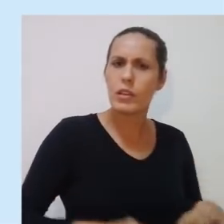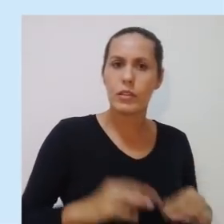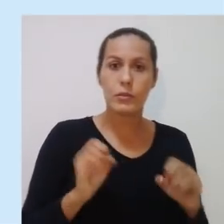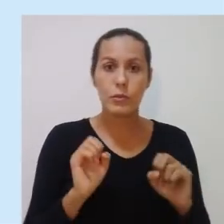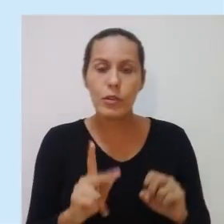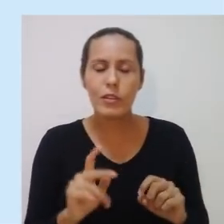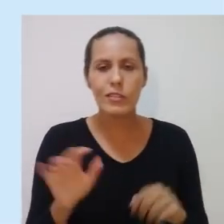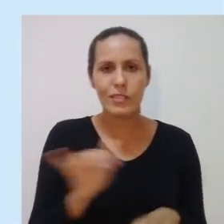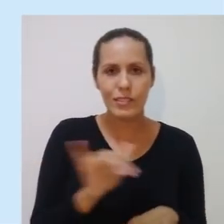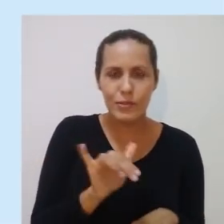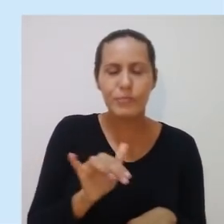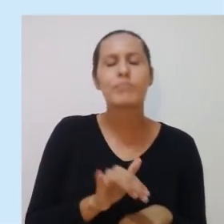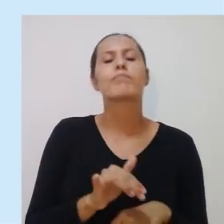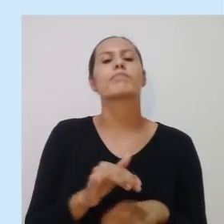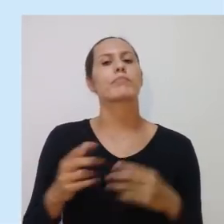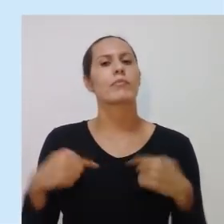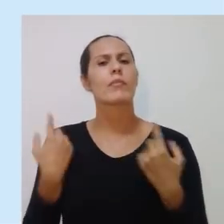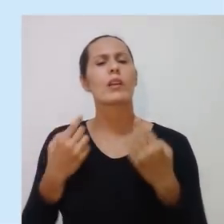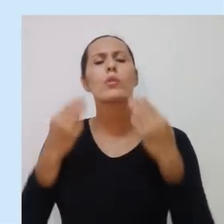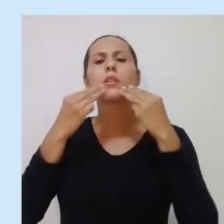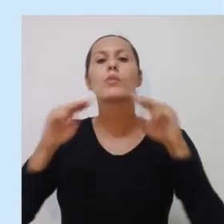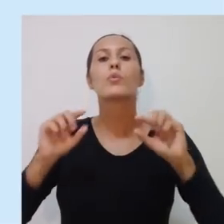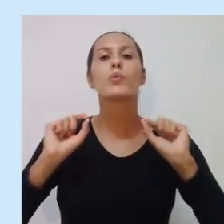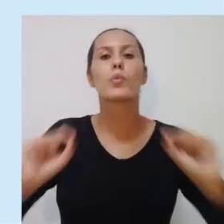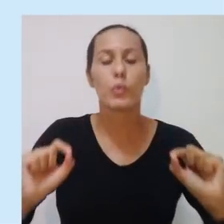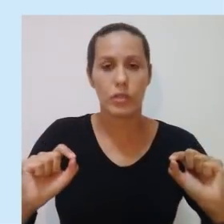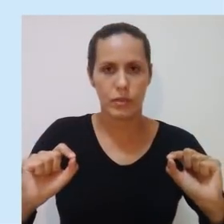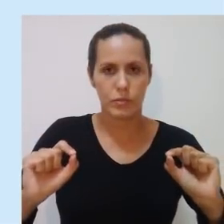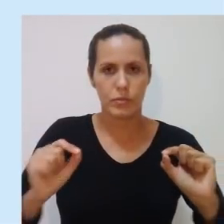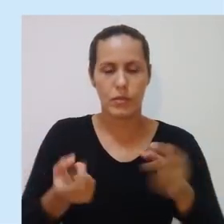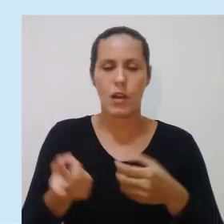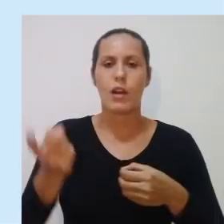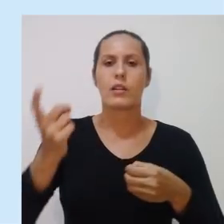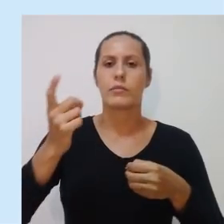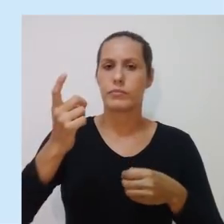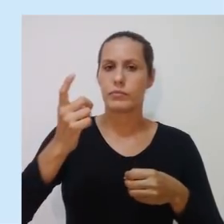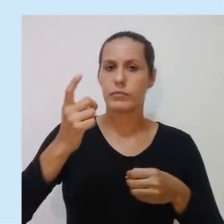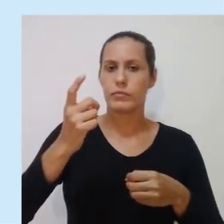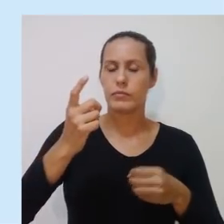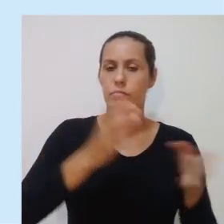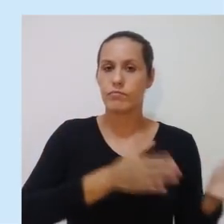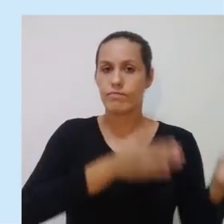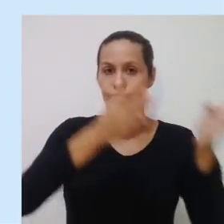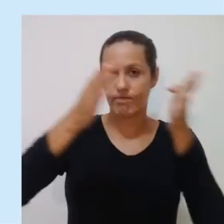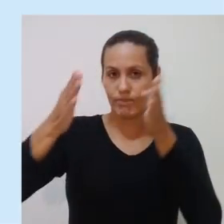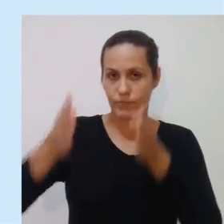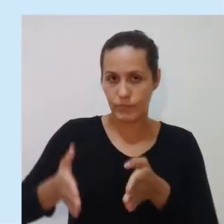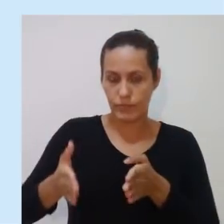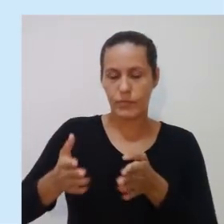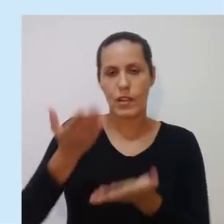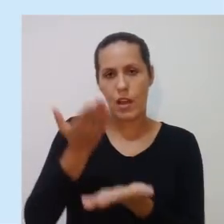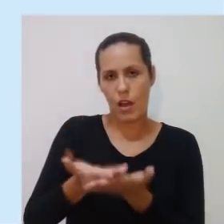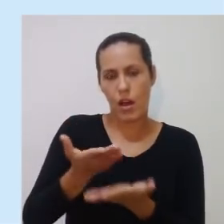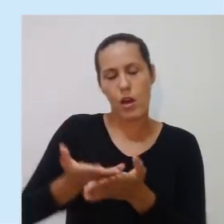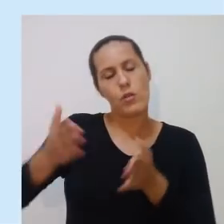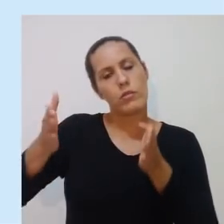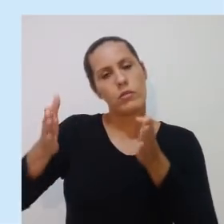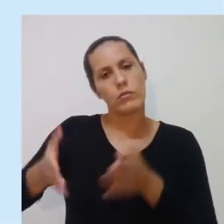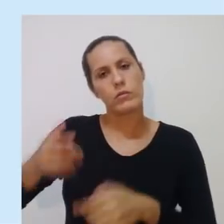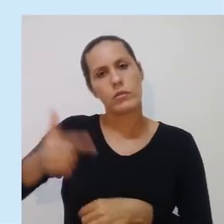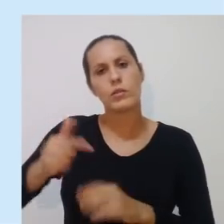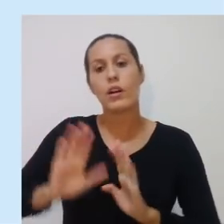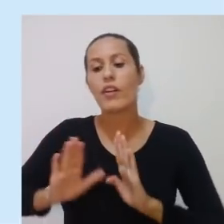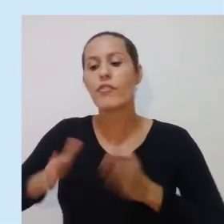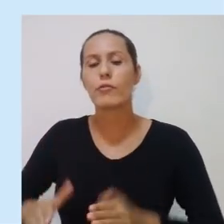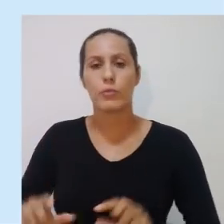Ok? Tranquilo? E agora a nossa missão qual é? Passarmos para a segunda parte desta aula.